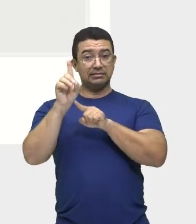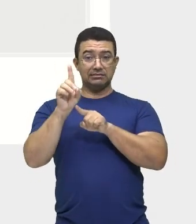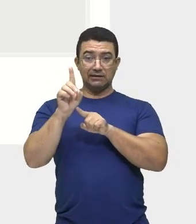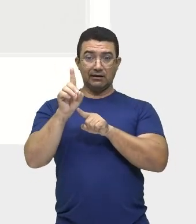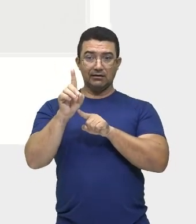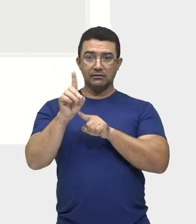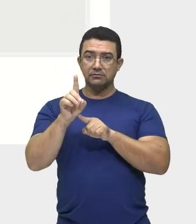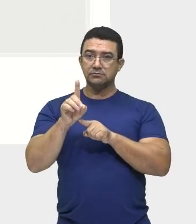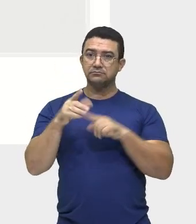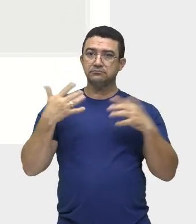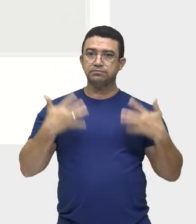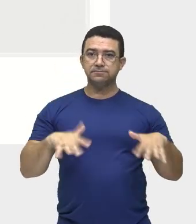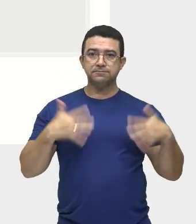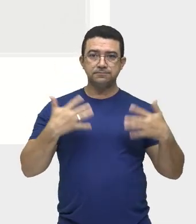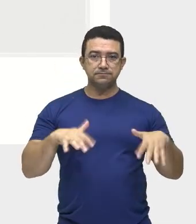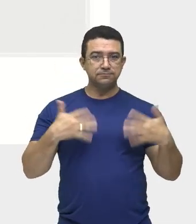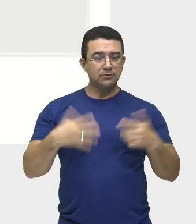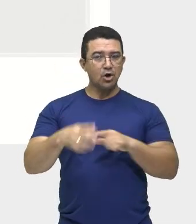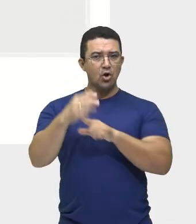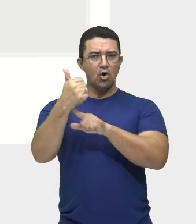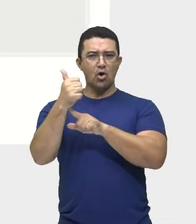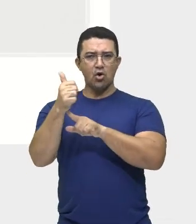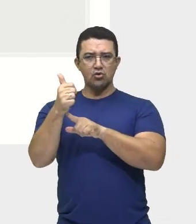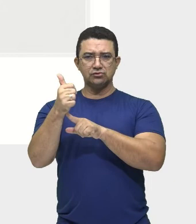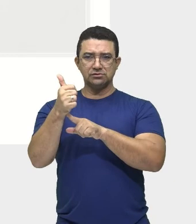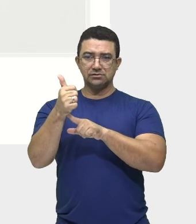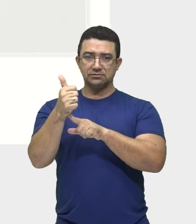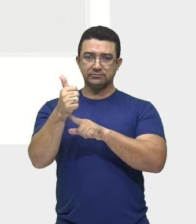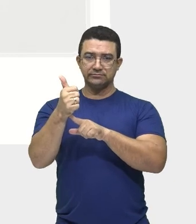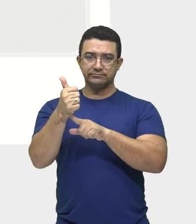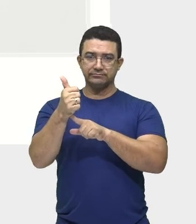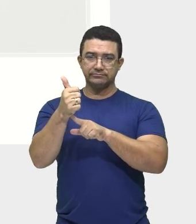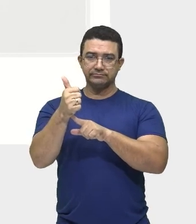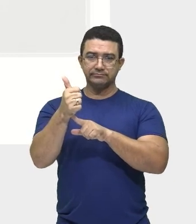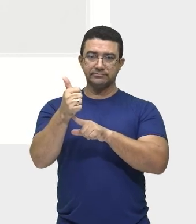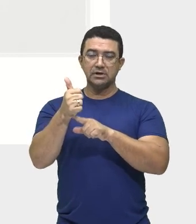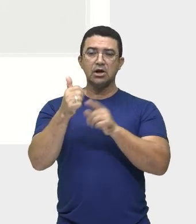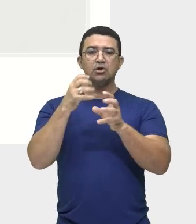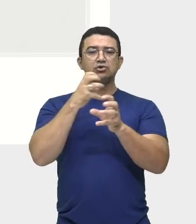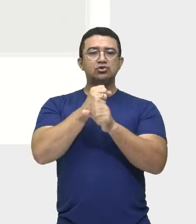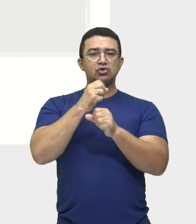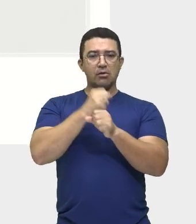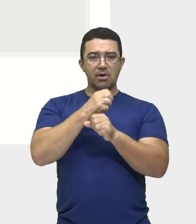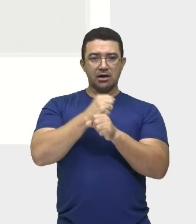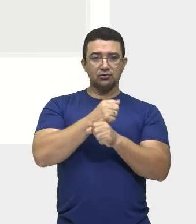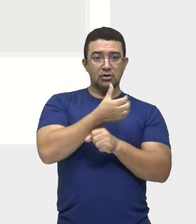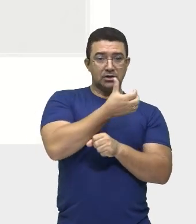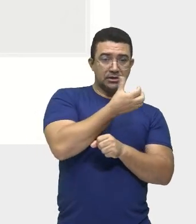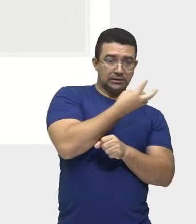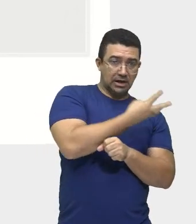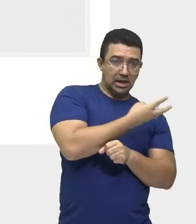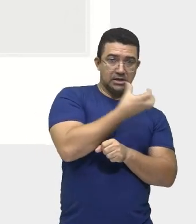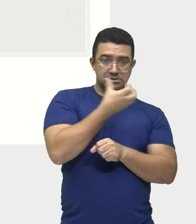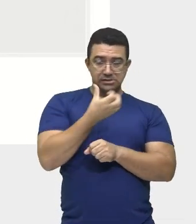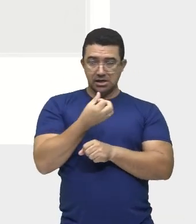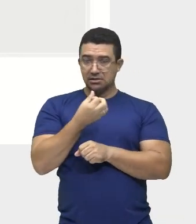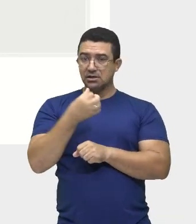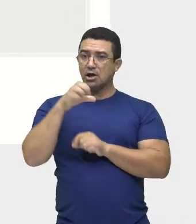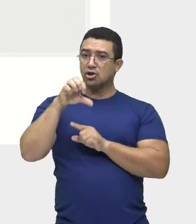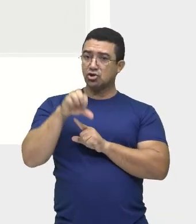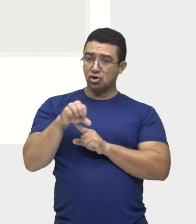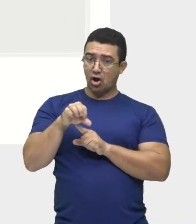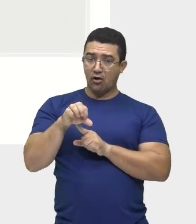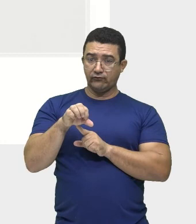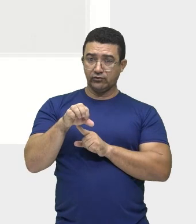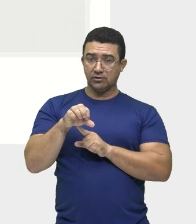dá 11. Um dos lados dá 11, né? Somando os outros 2, que é 3 e 6, só dá 9.